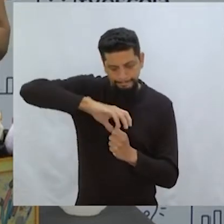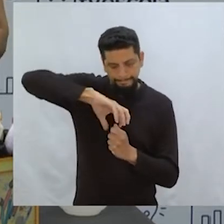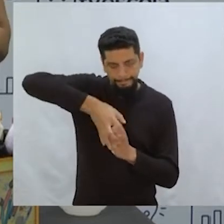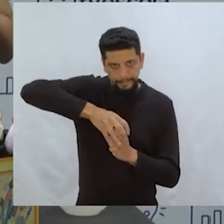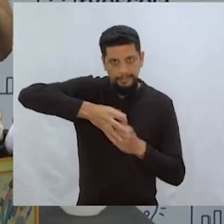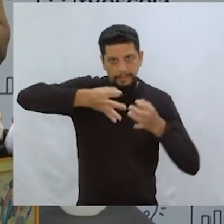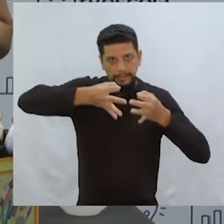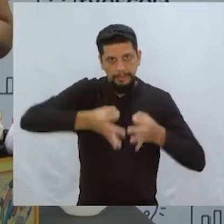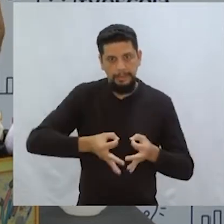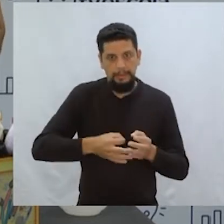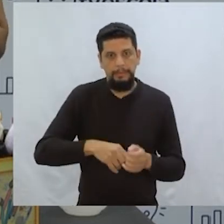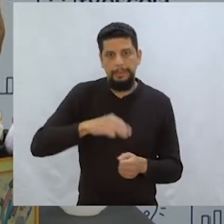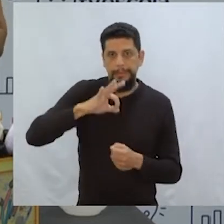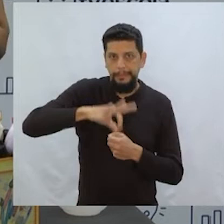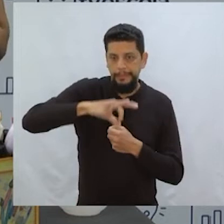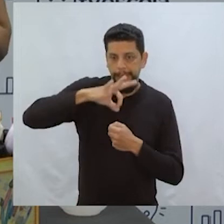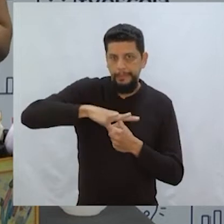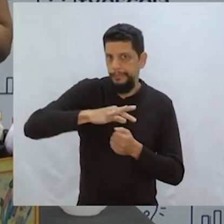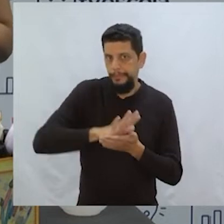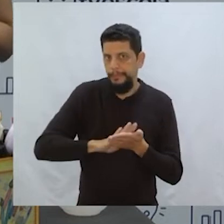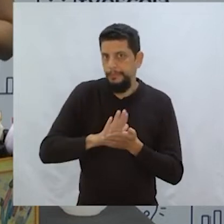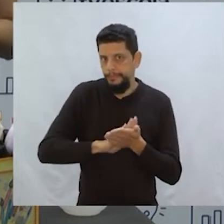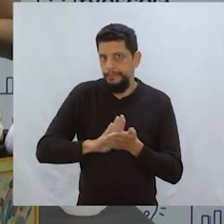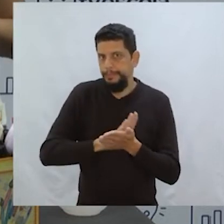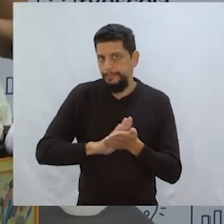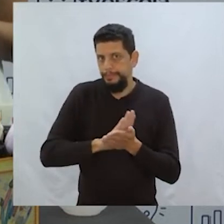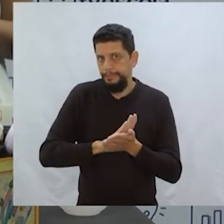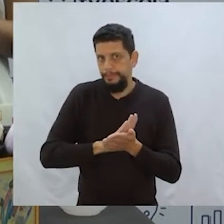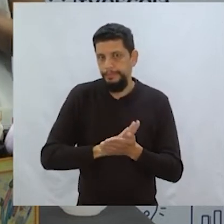bem essa torneira para que ela não fique pingando depois.